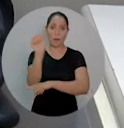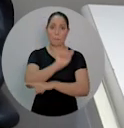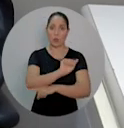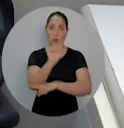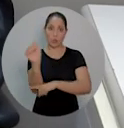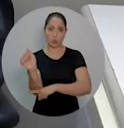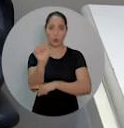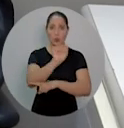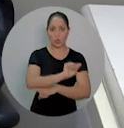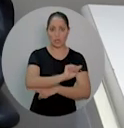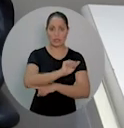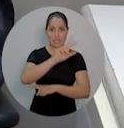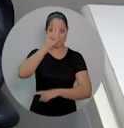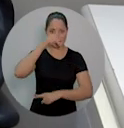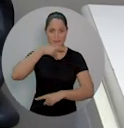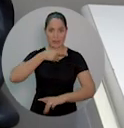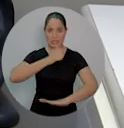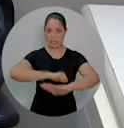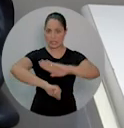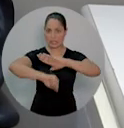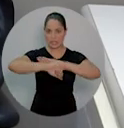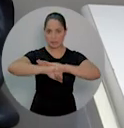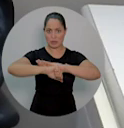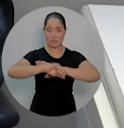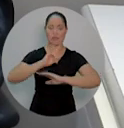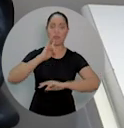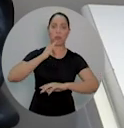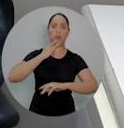motorista autor do crime,